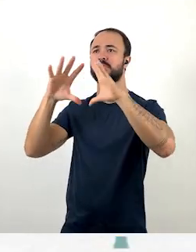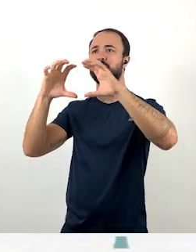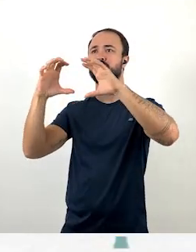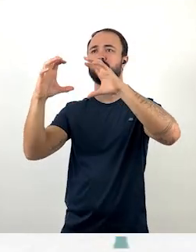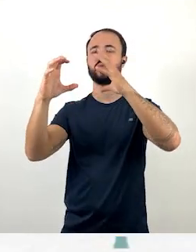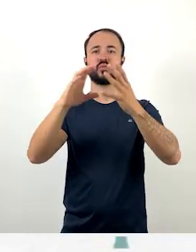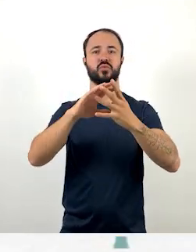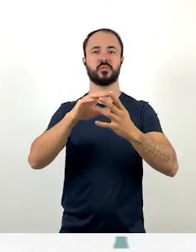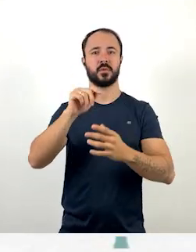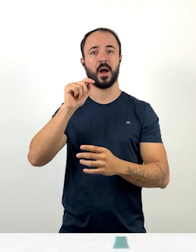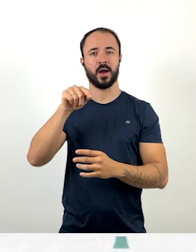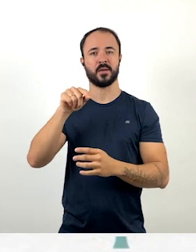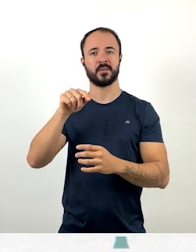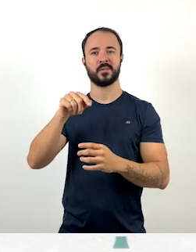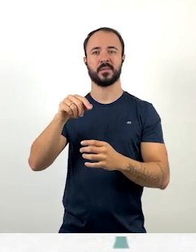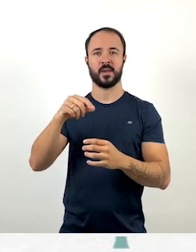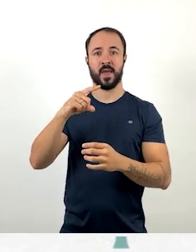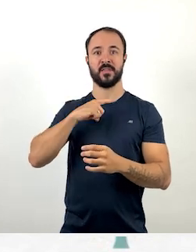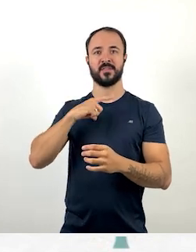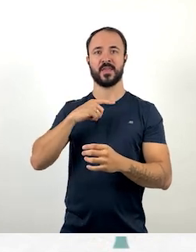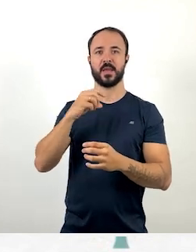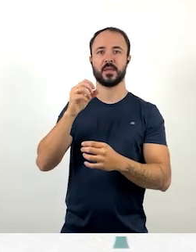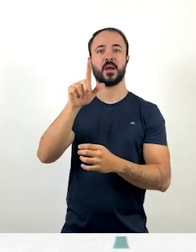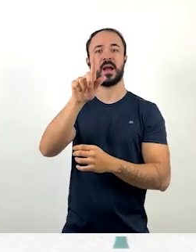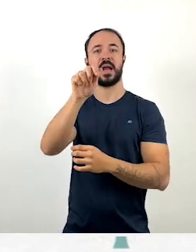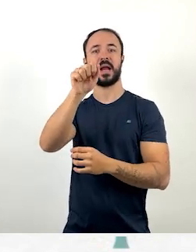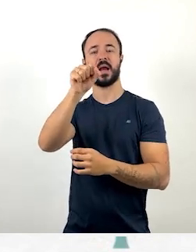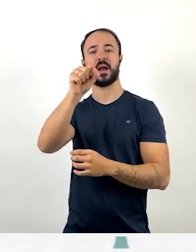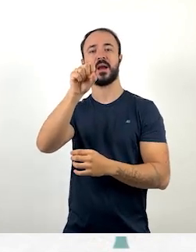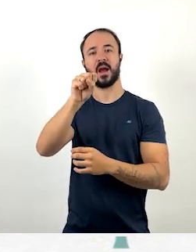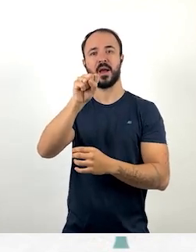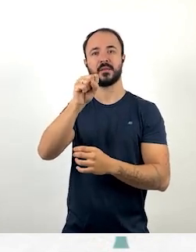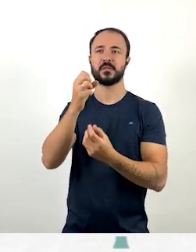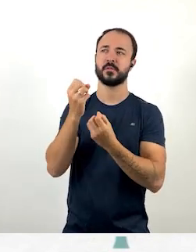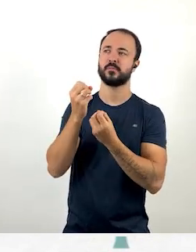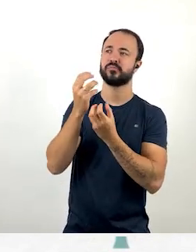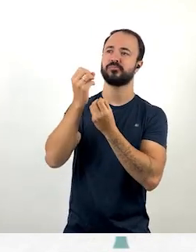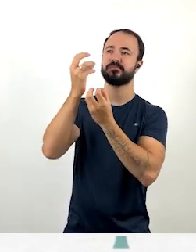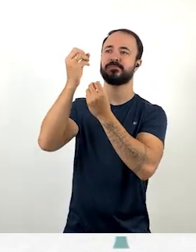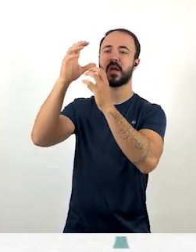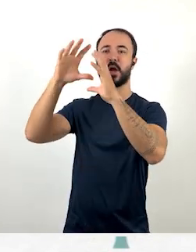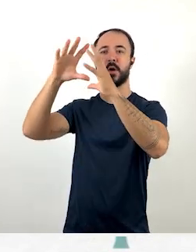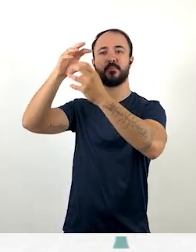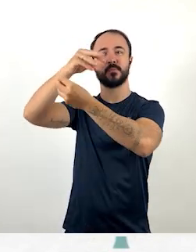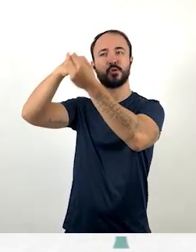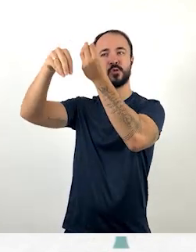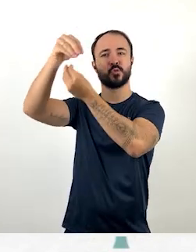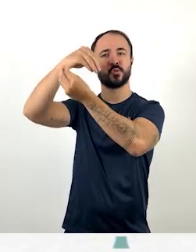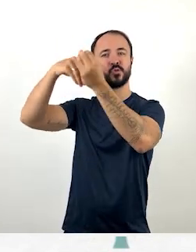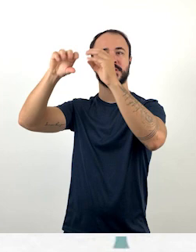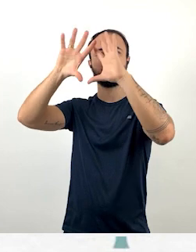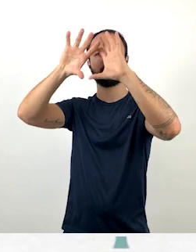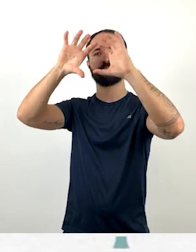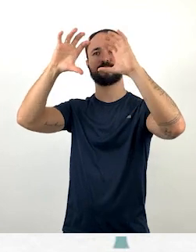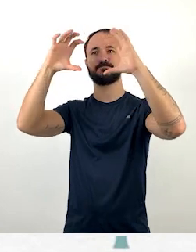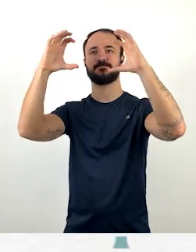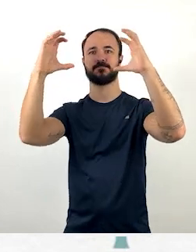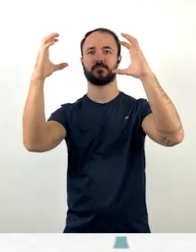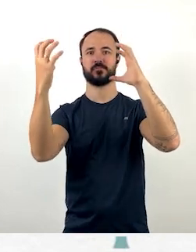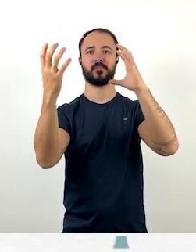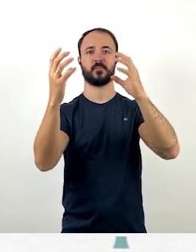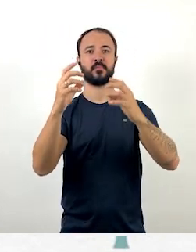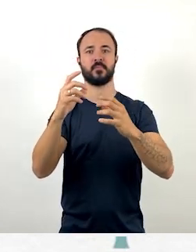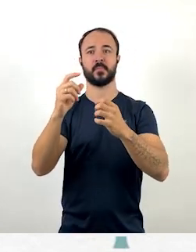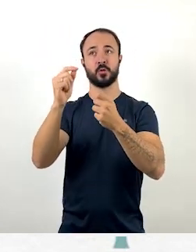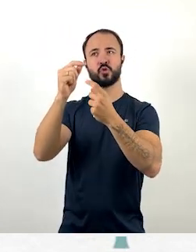com alguns poluentes no meio, havendo assim uma reação química. O dióxido de enxofre e